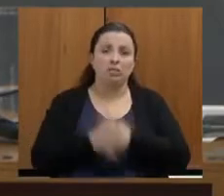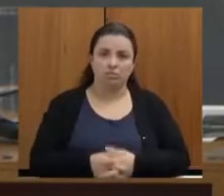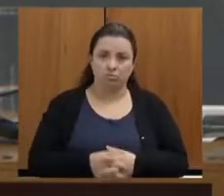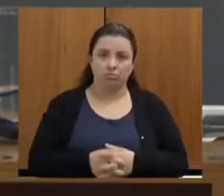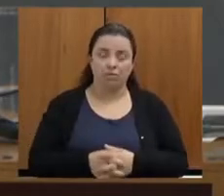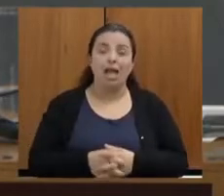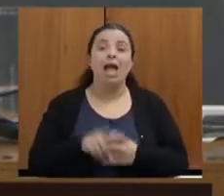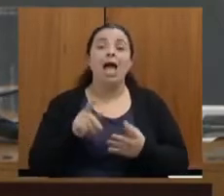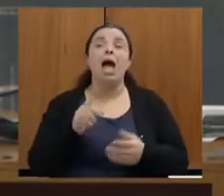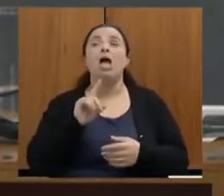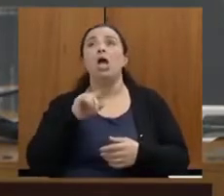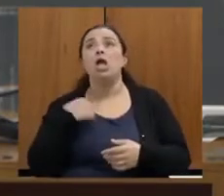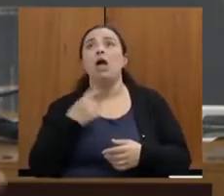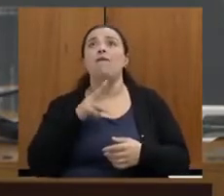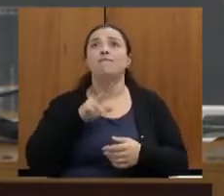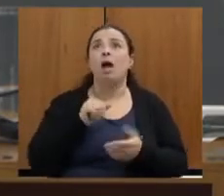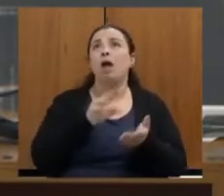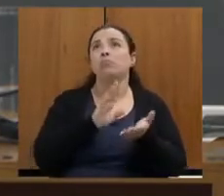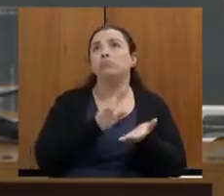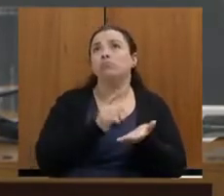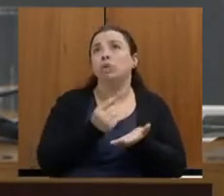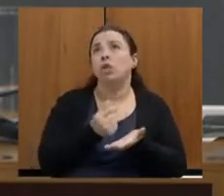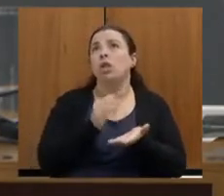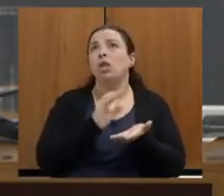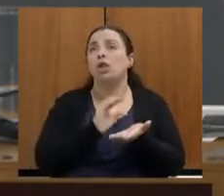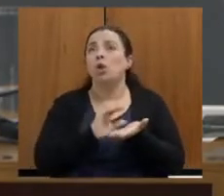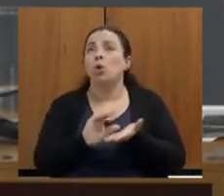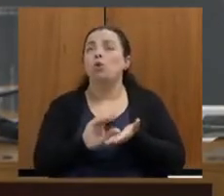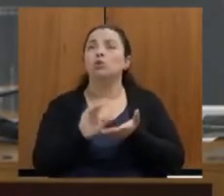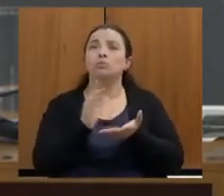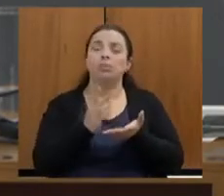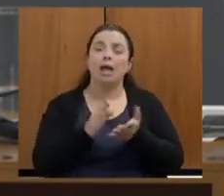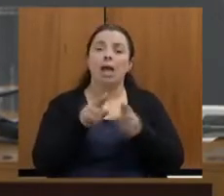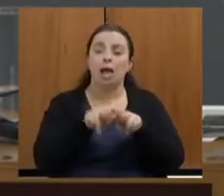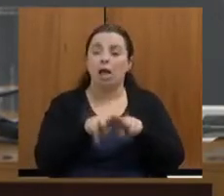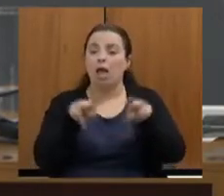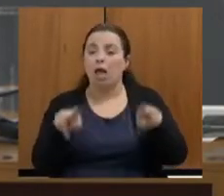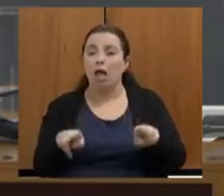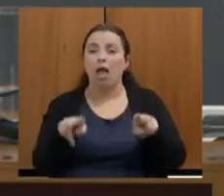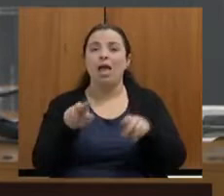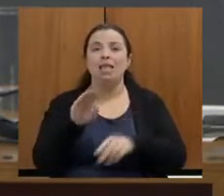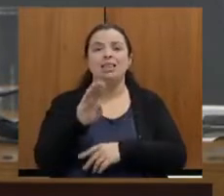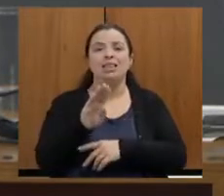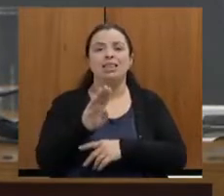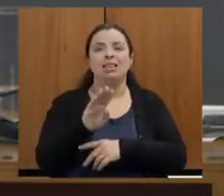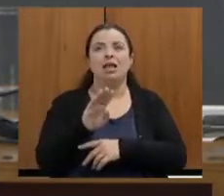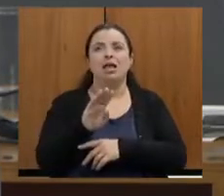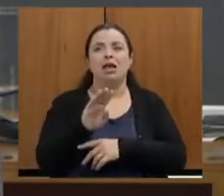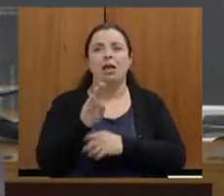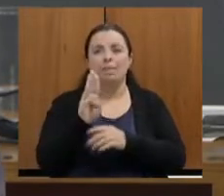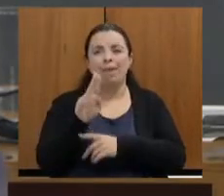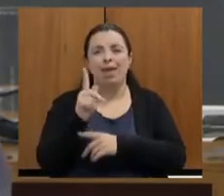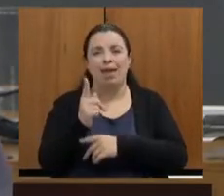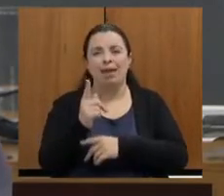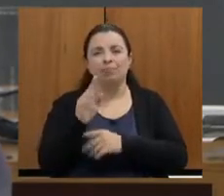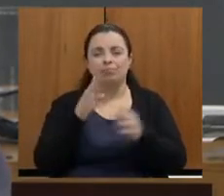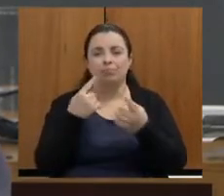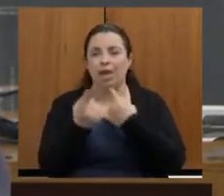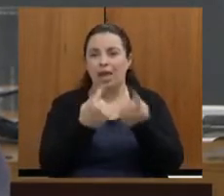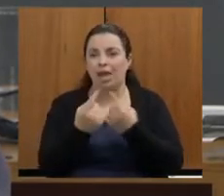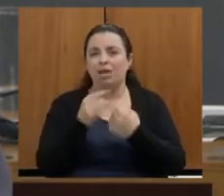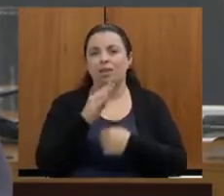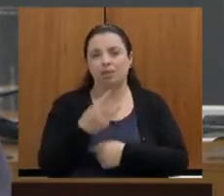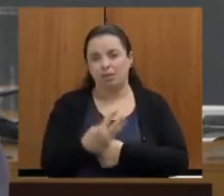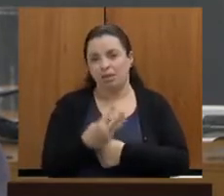recurso para duplicar a ATR é um Olha o seu obrigação do Estado já deveria ter duplicada muito tempo não se pode ser